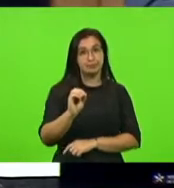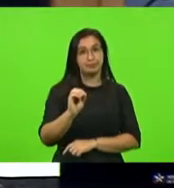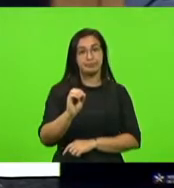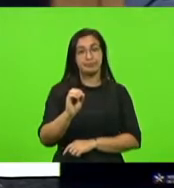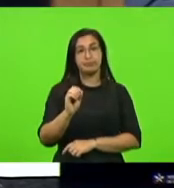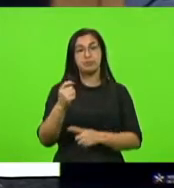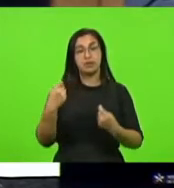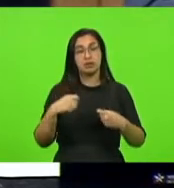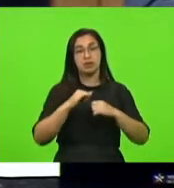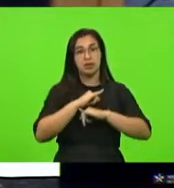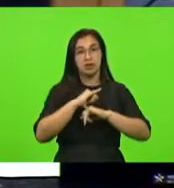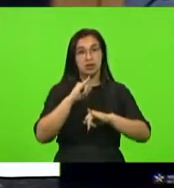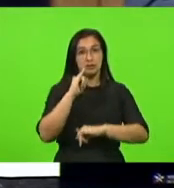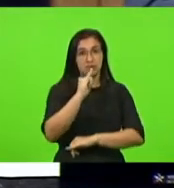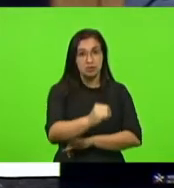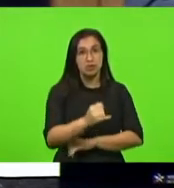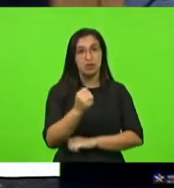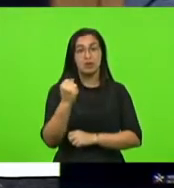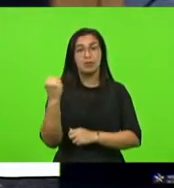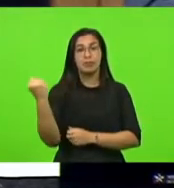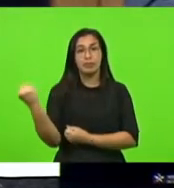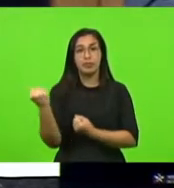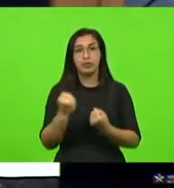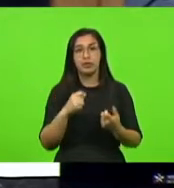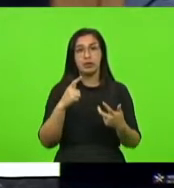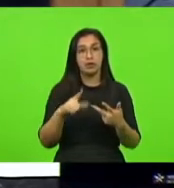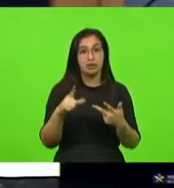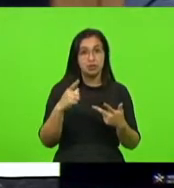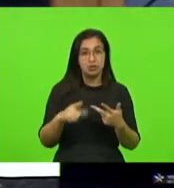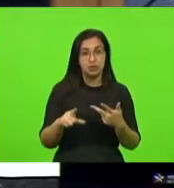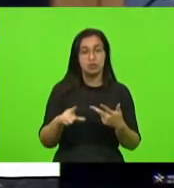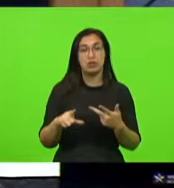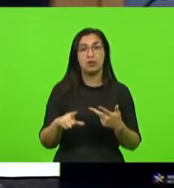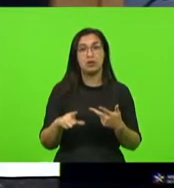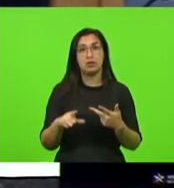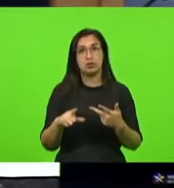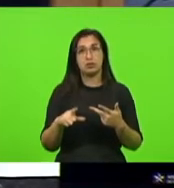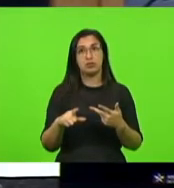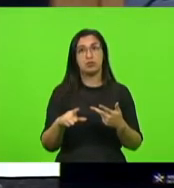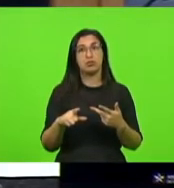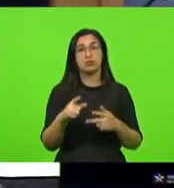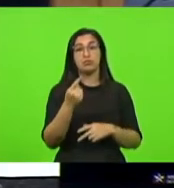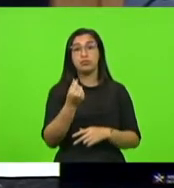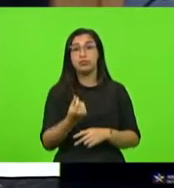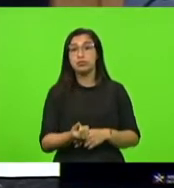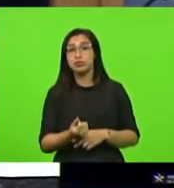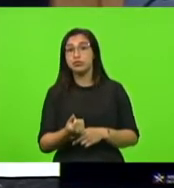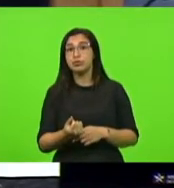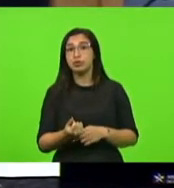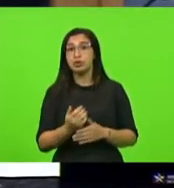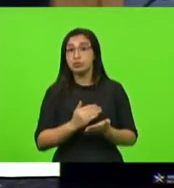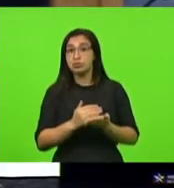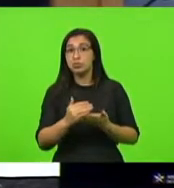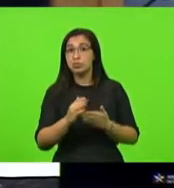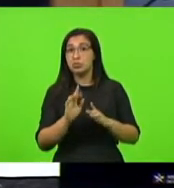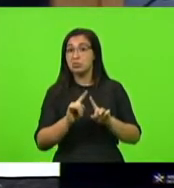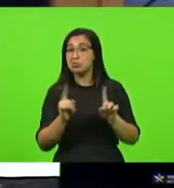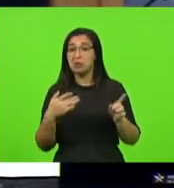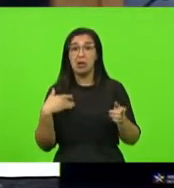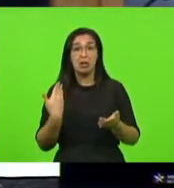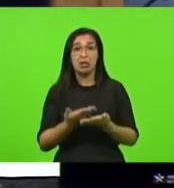Poder Legislativo a reestimativa da receita corrente líquida. Até agora eu não estou